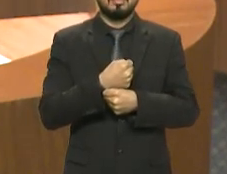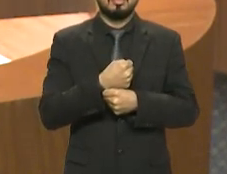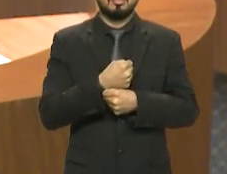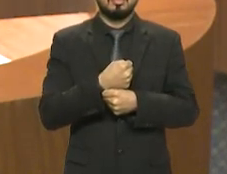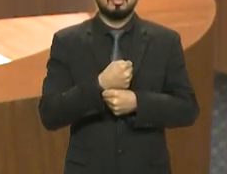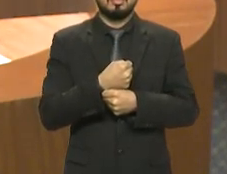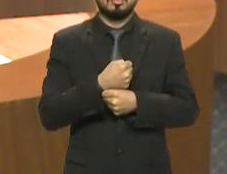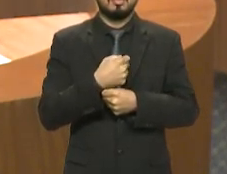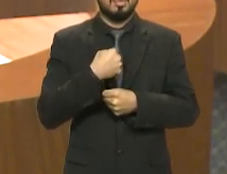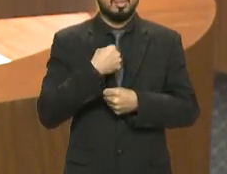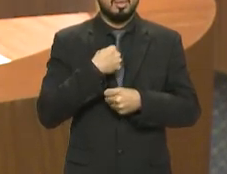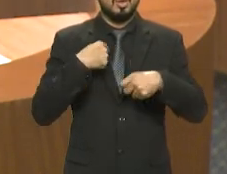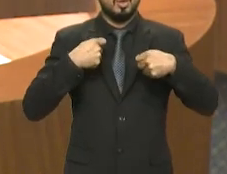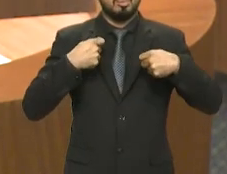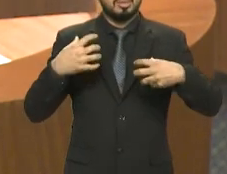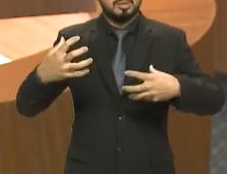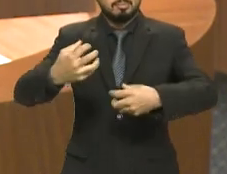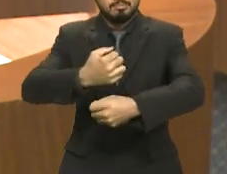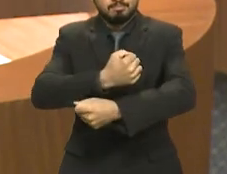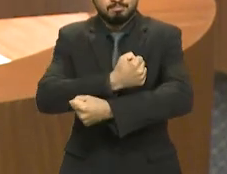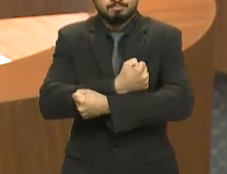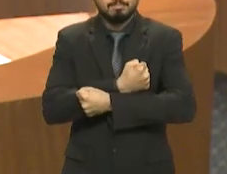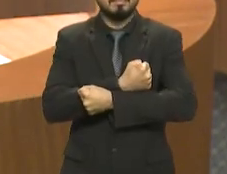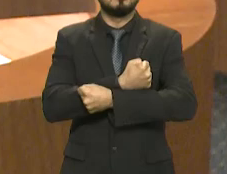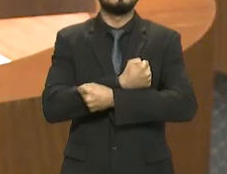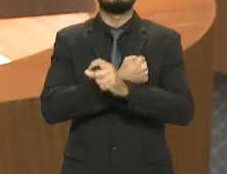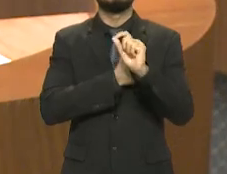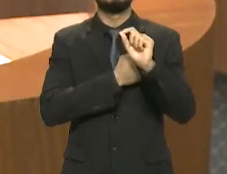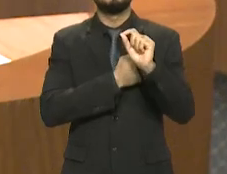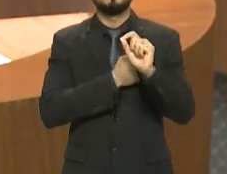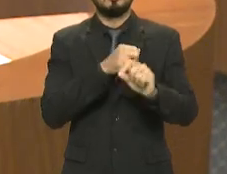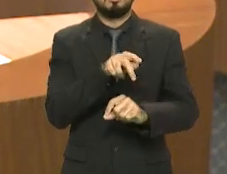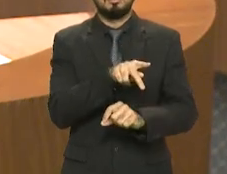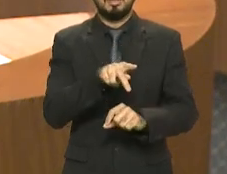ao deputado presidente desta casa, deputado Otelino Neto,